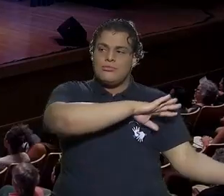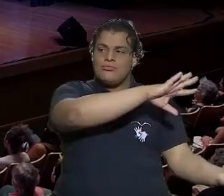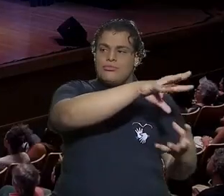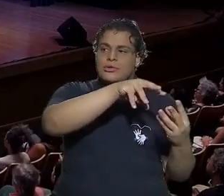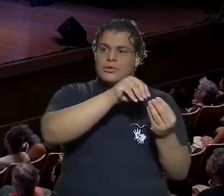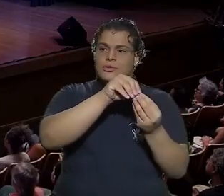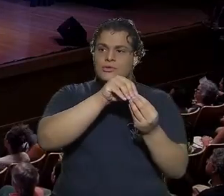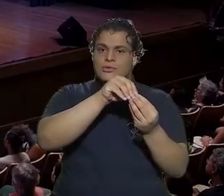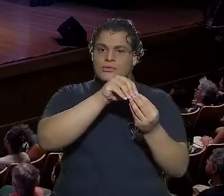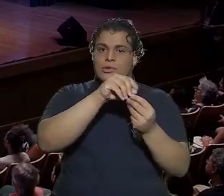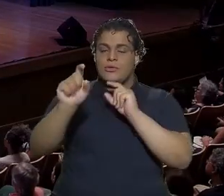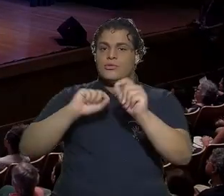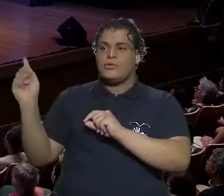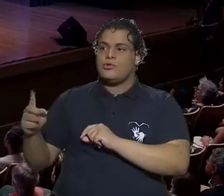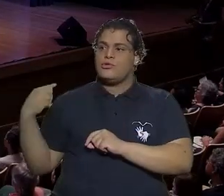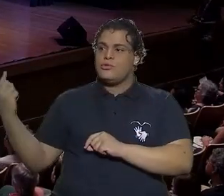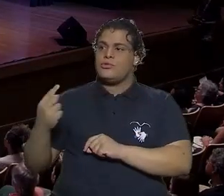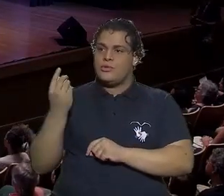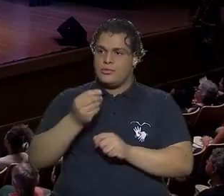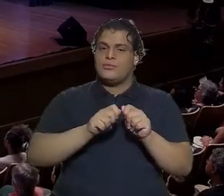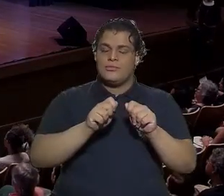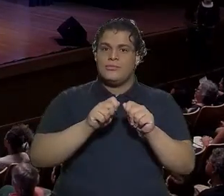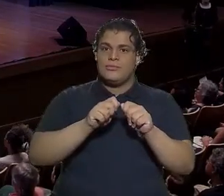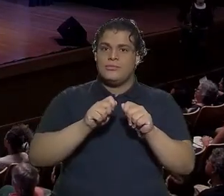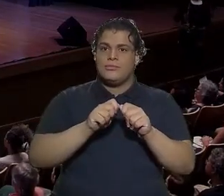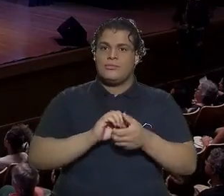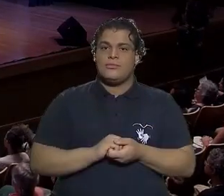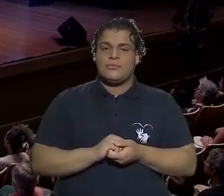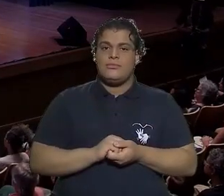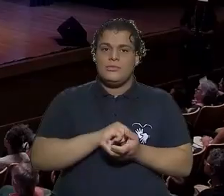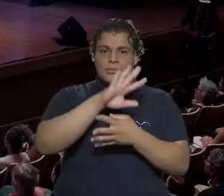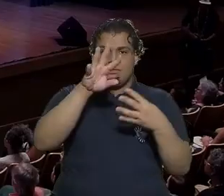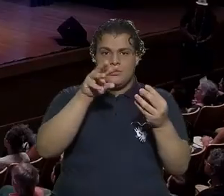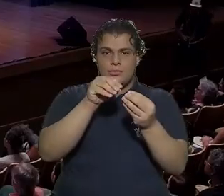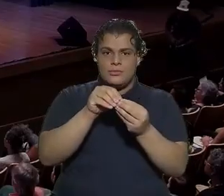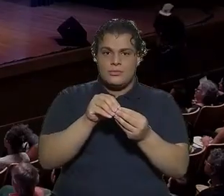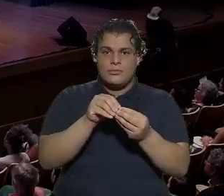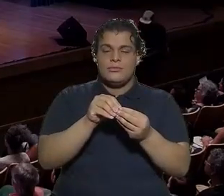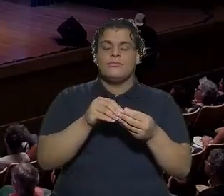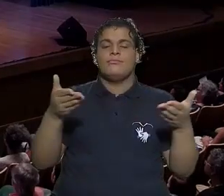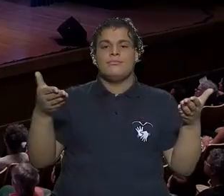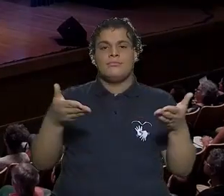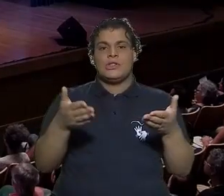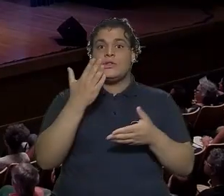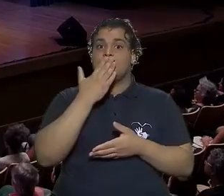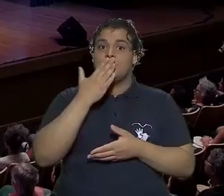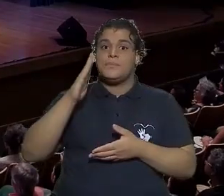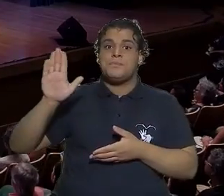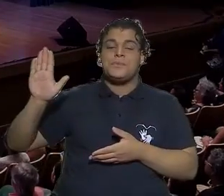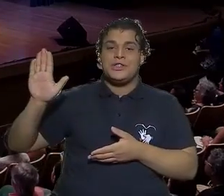resume, né, Sérgio, o que a gente faz. Isso aqui é, de fato, um resumo. Neste sentido, eu queria